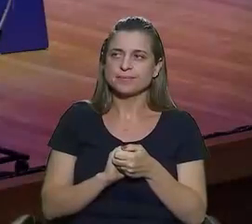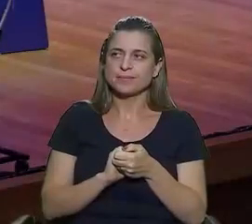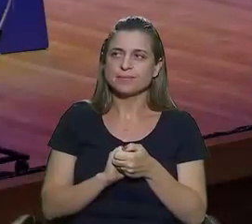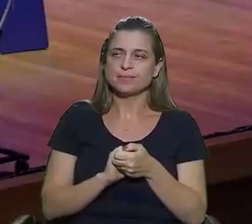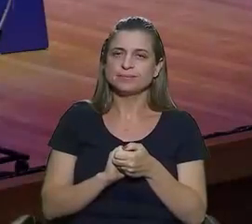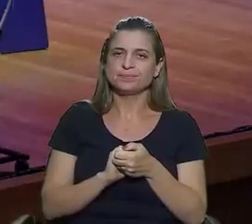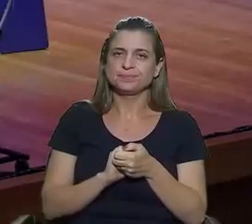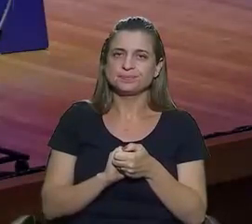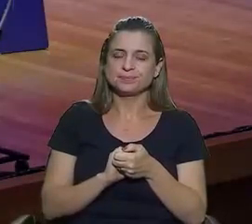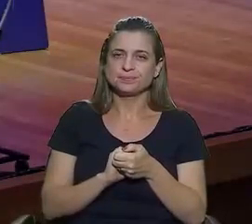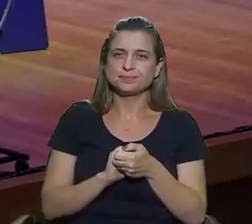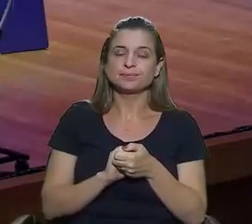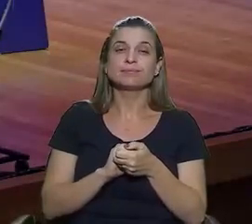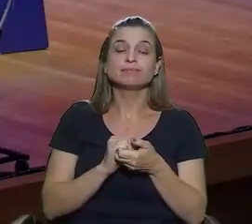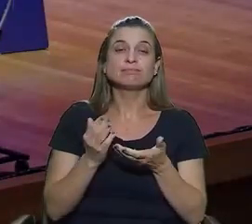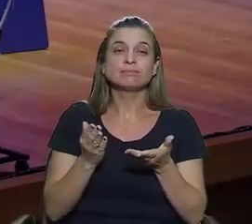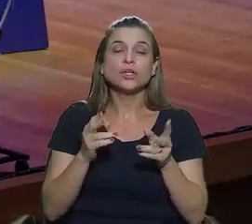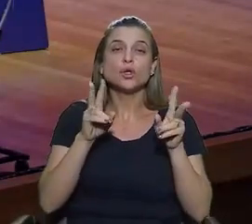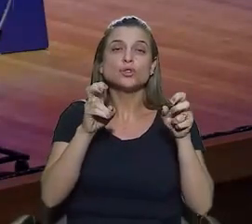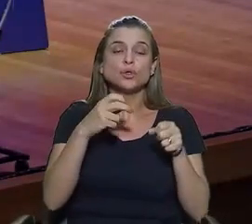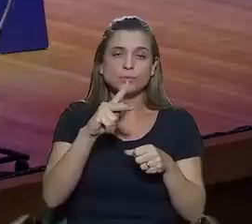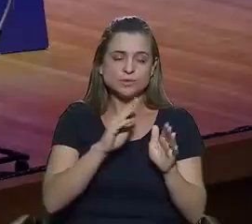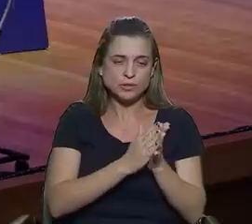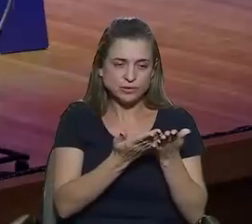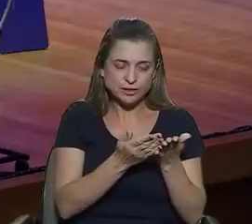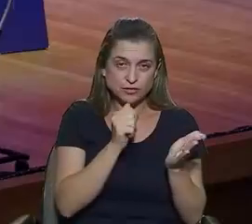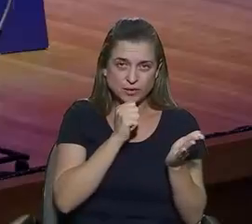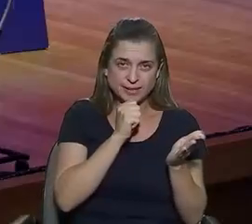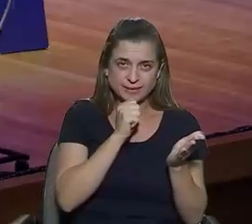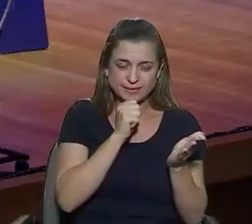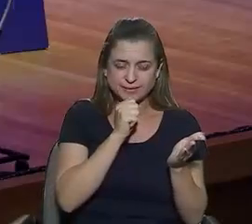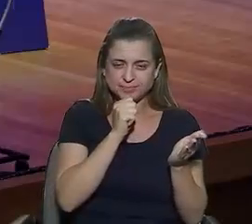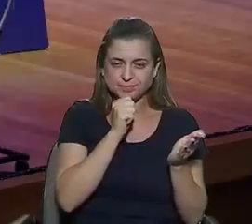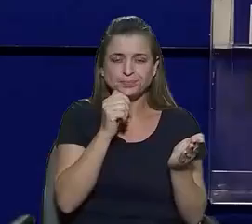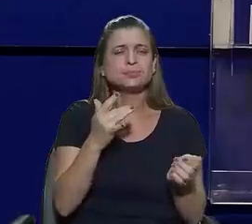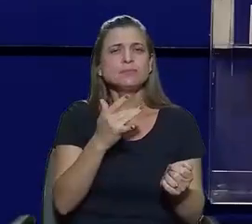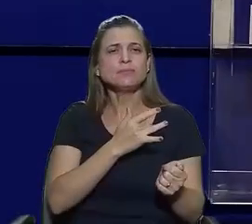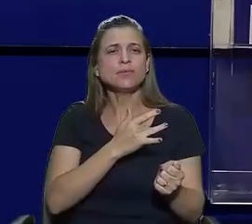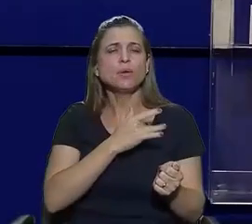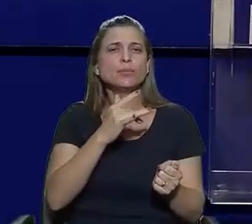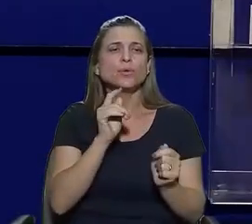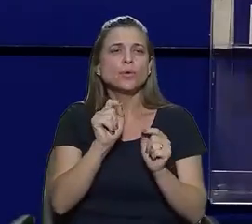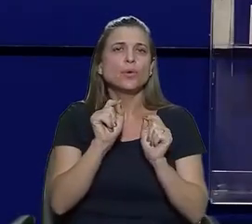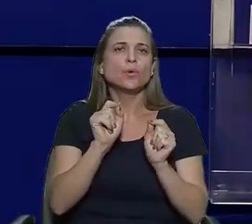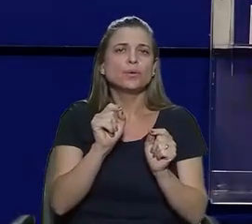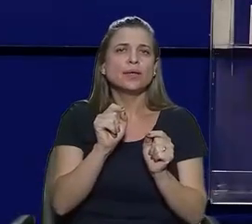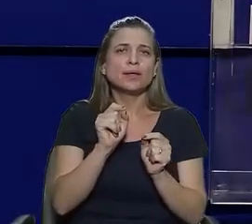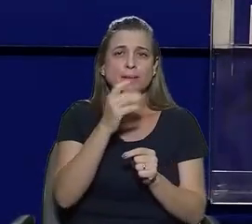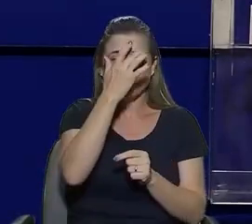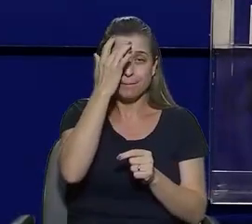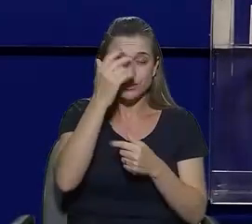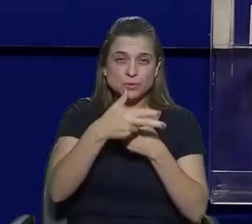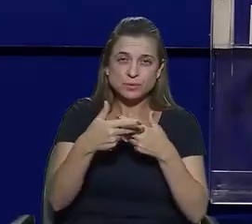Ainda sobre o Escalavra, algo que também me tocou muito foi que muitas pessoas vão achar que é